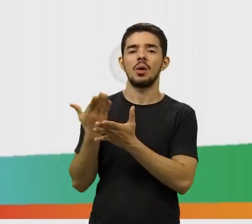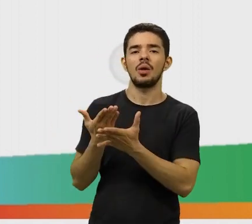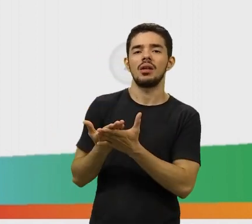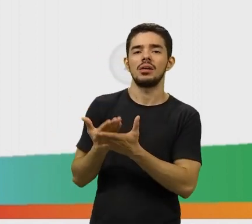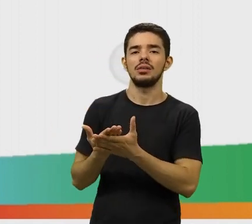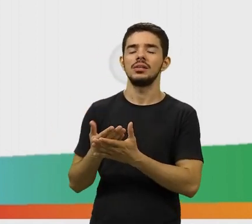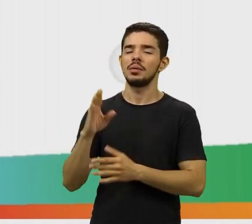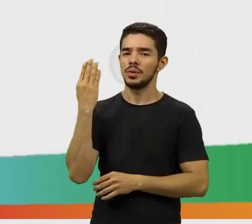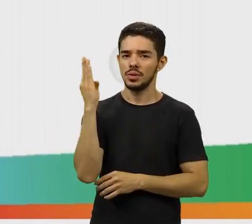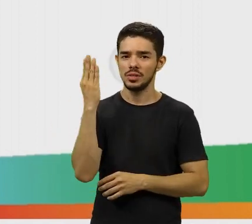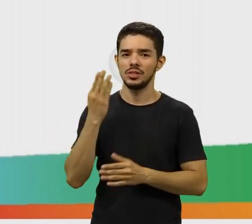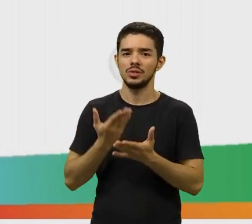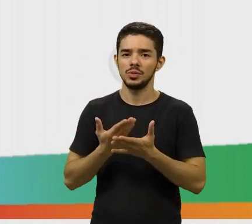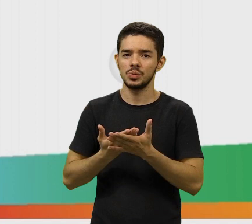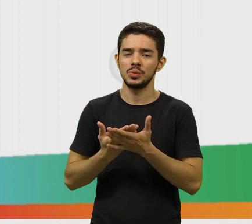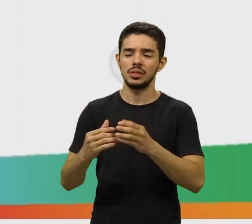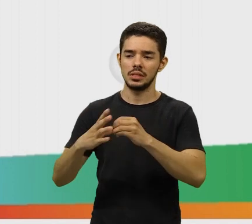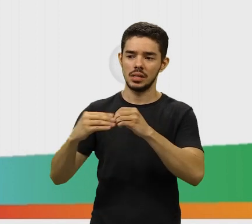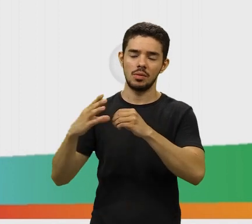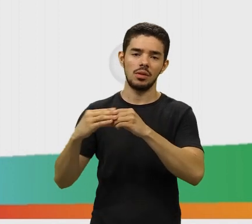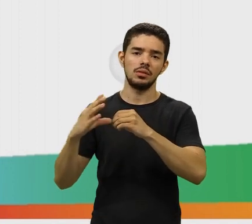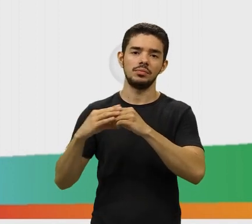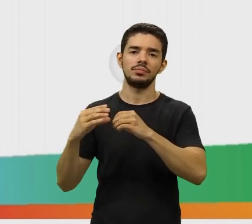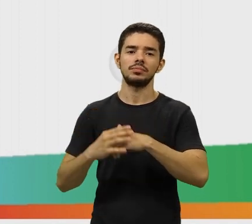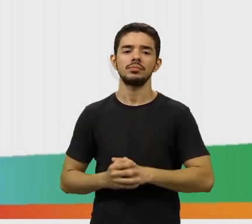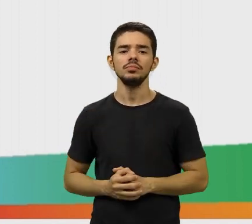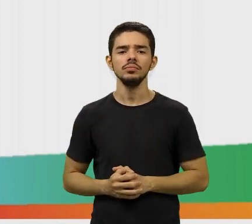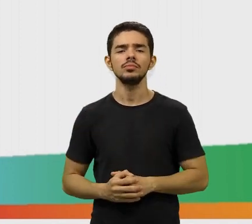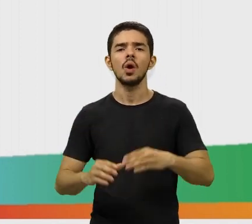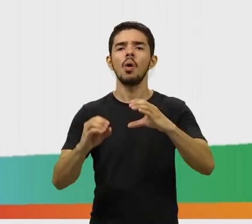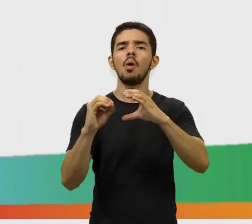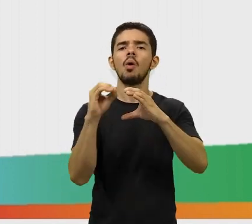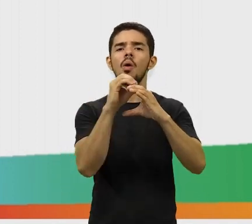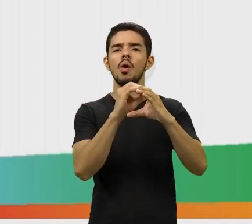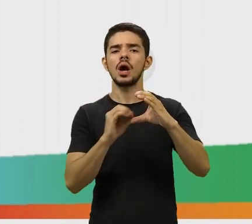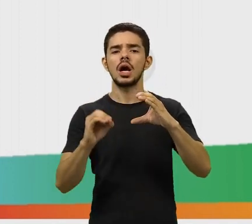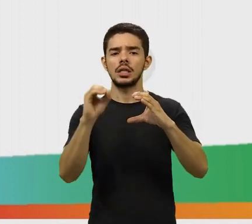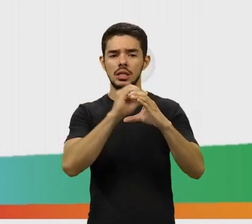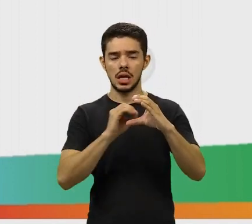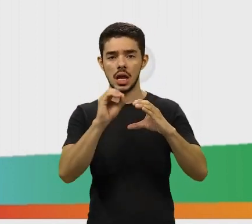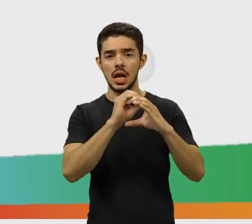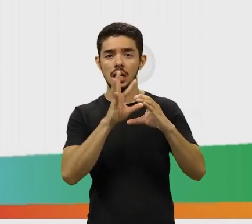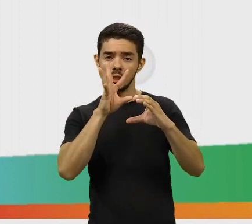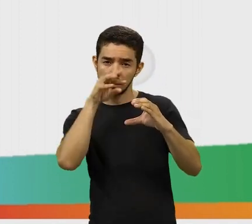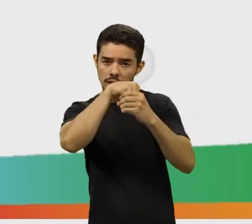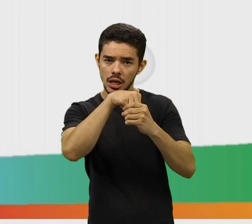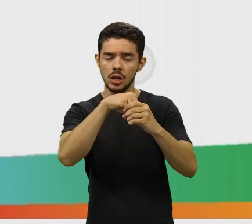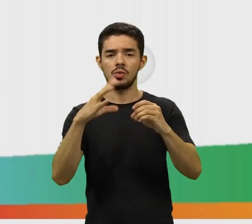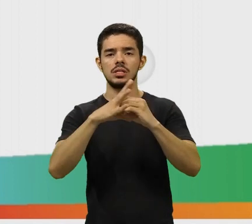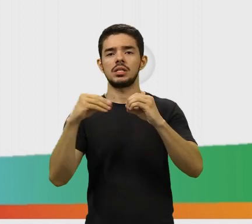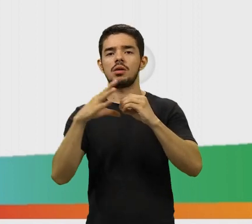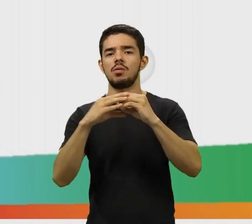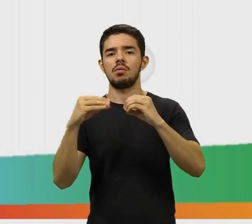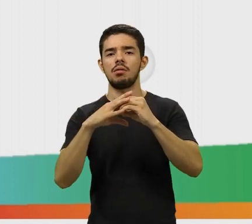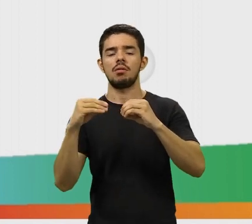né, que é a parte da biologia que estuda as células. Então essas organelas, elas são bem formadas dentro da